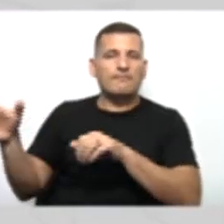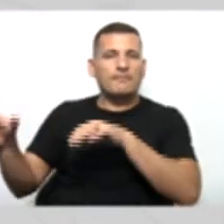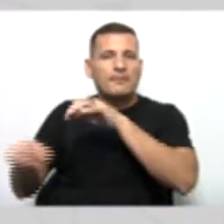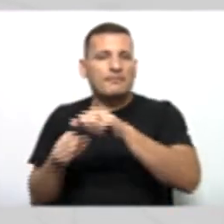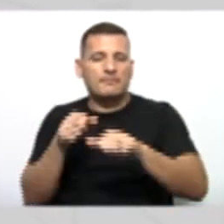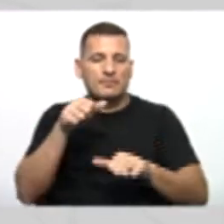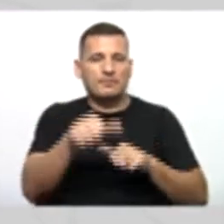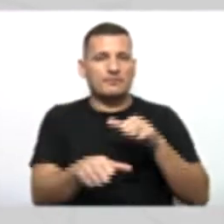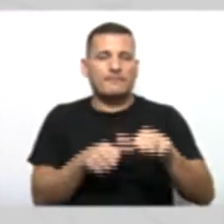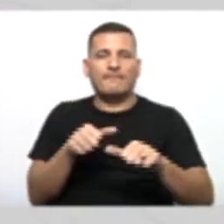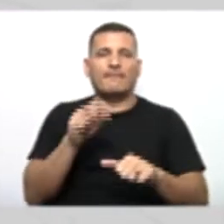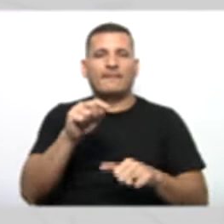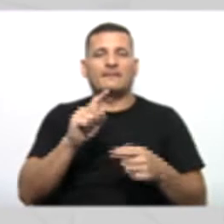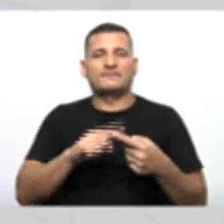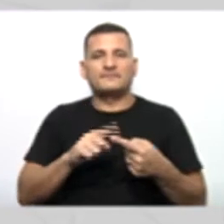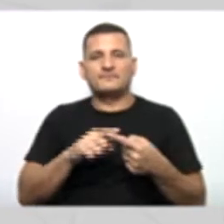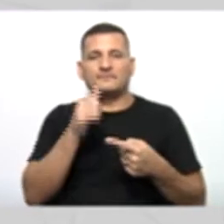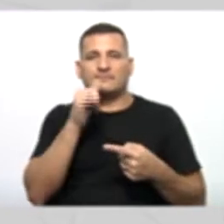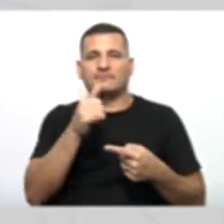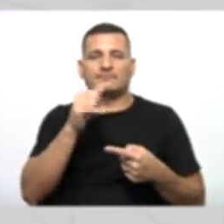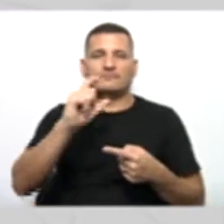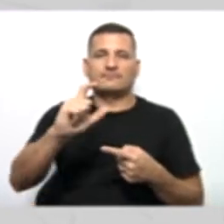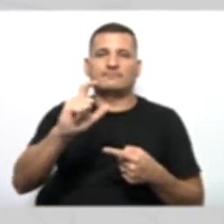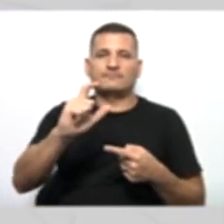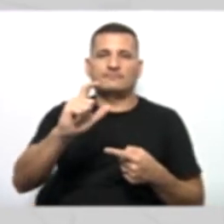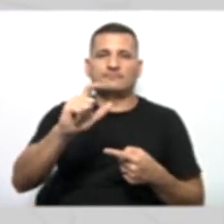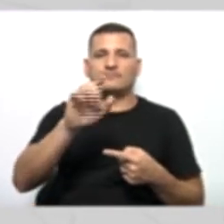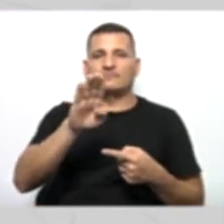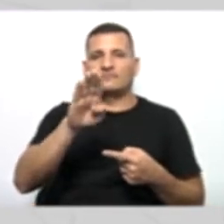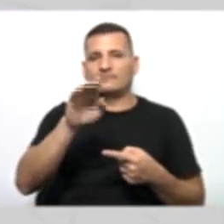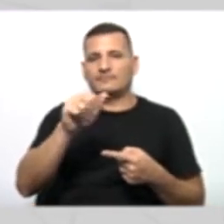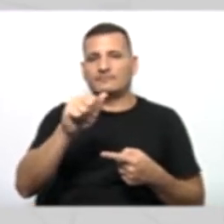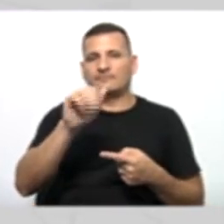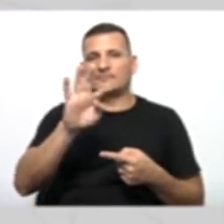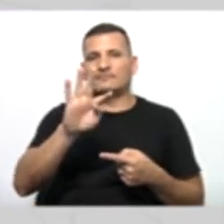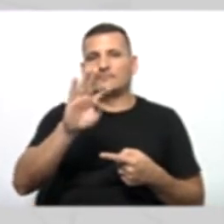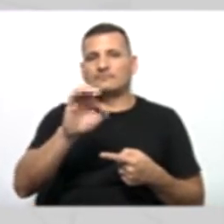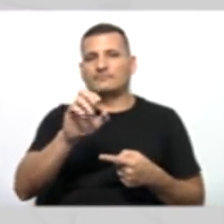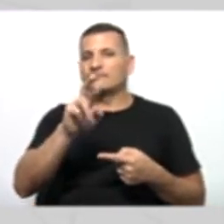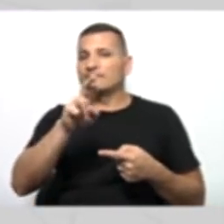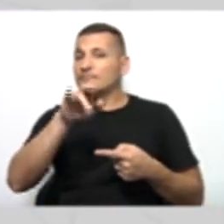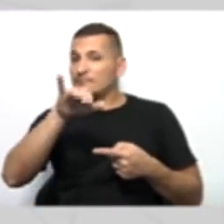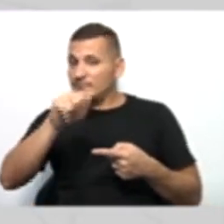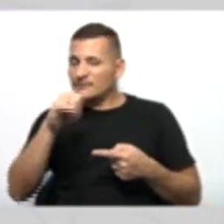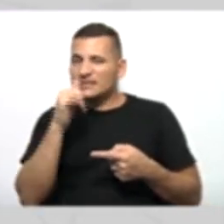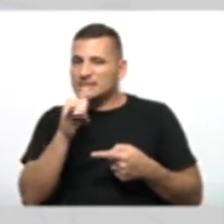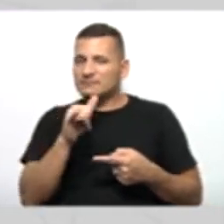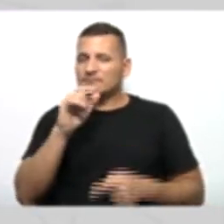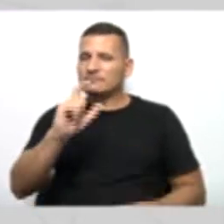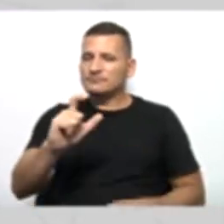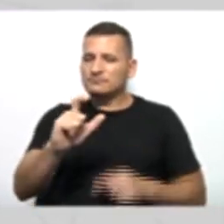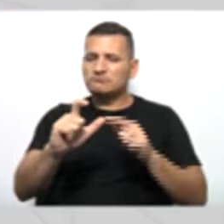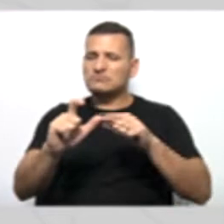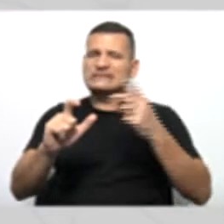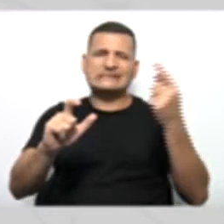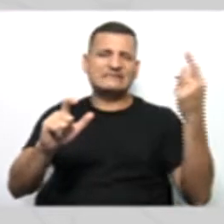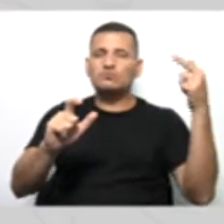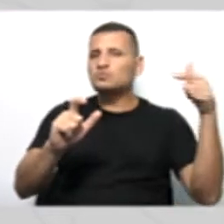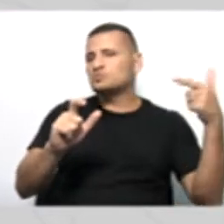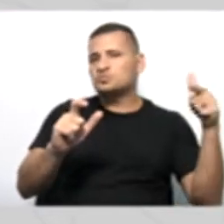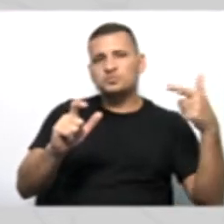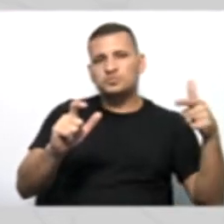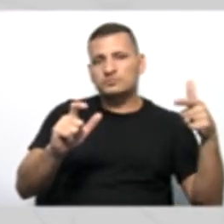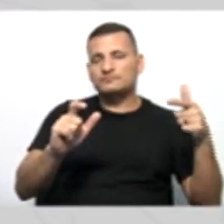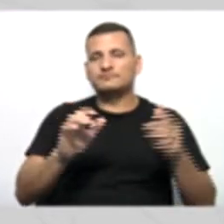temos baterias que têm produtos que não existiam na natureza de forma primitiva. Nós